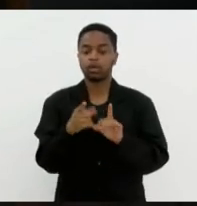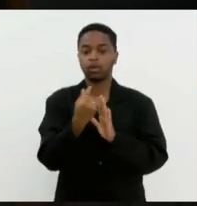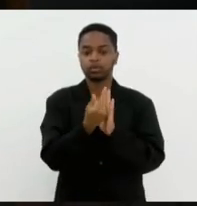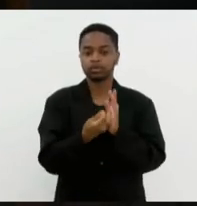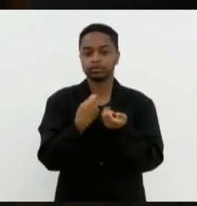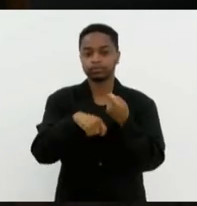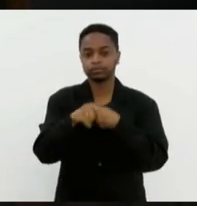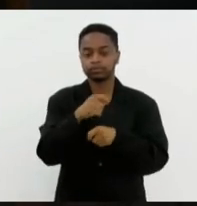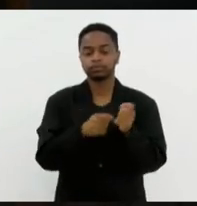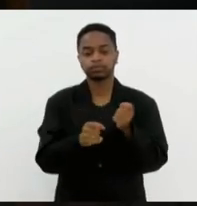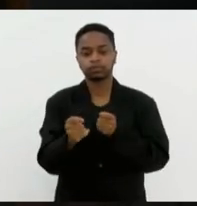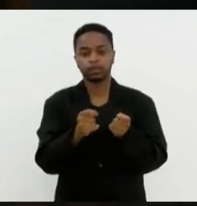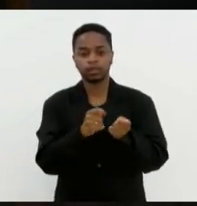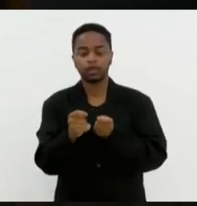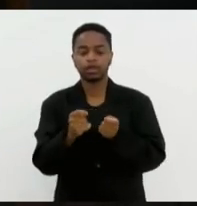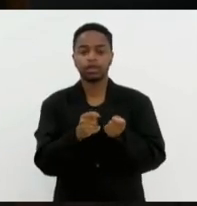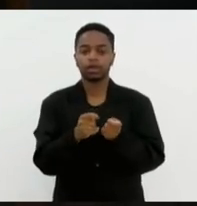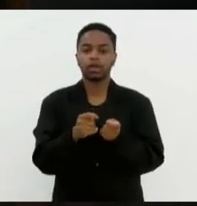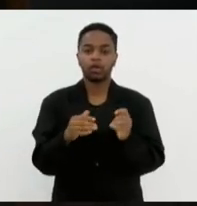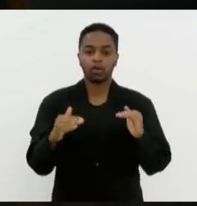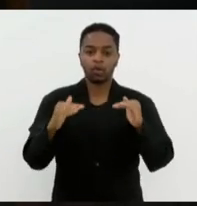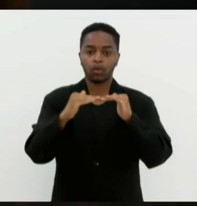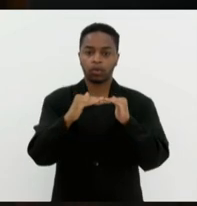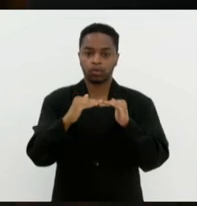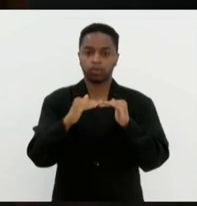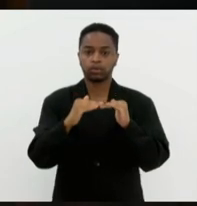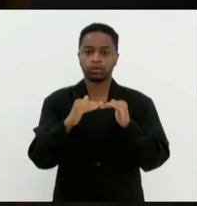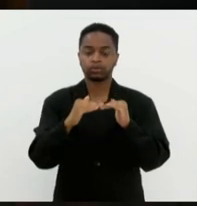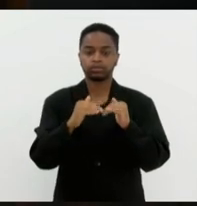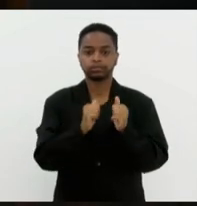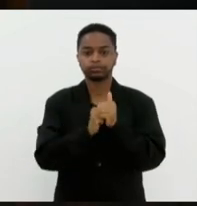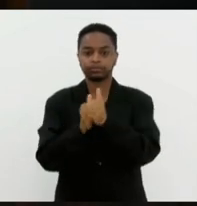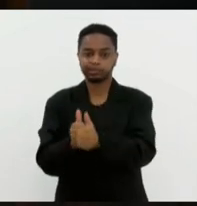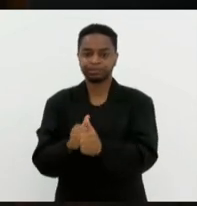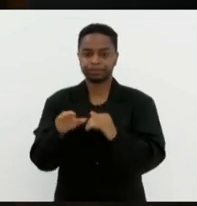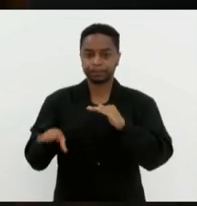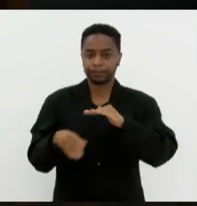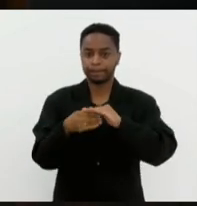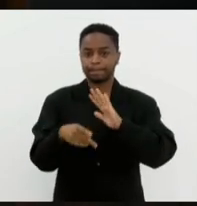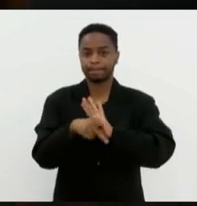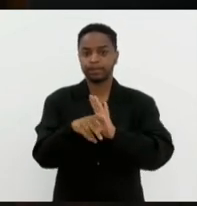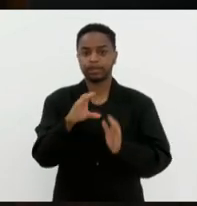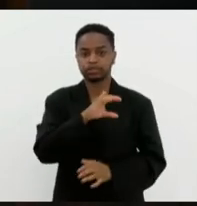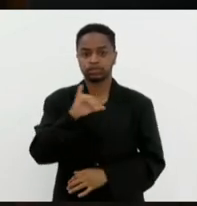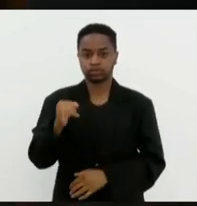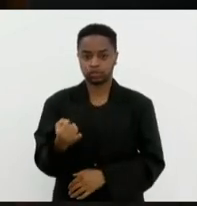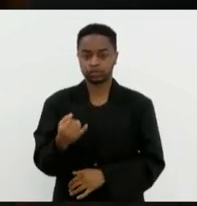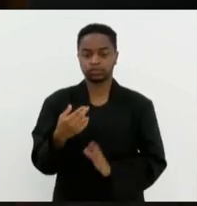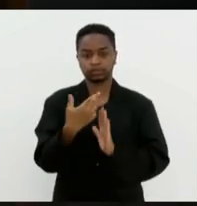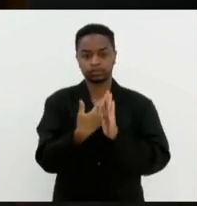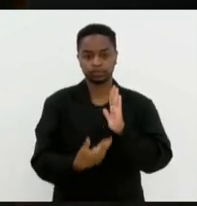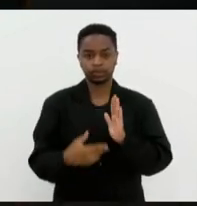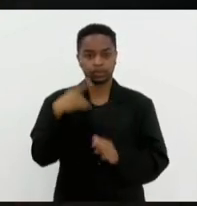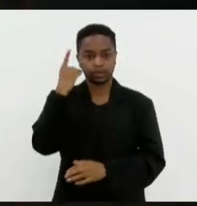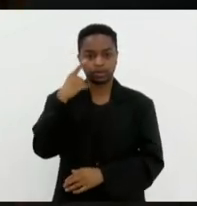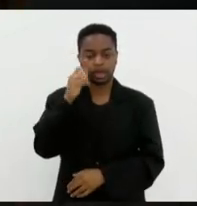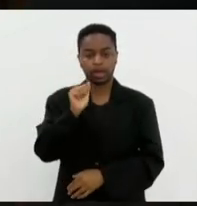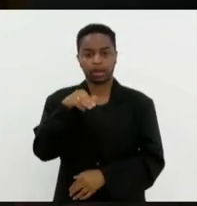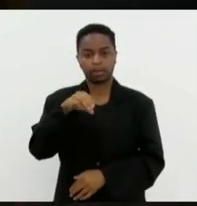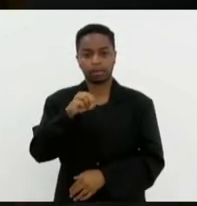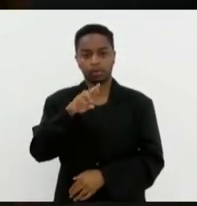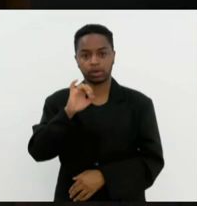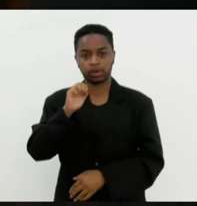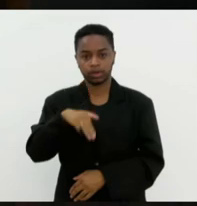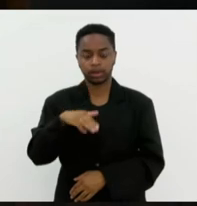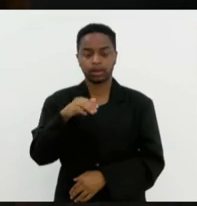Finanças, Fiscalização Financeira e Controle favorável, com as emendas da Comissão de Constituição e Justiça. Relatores, deputado Rodrigo Amorim,